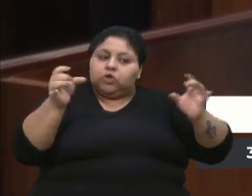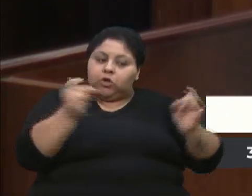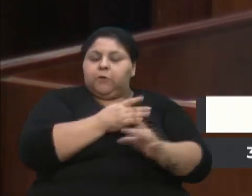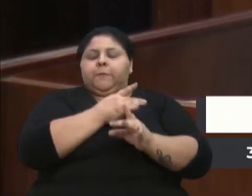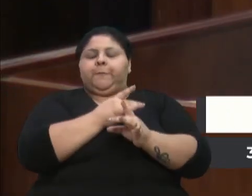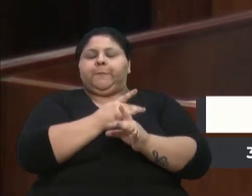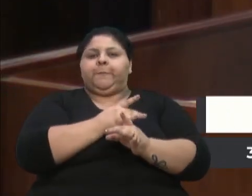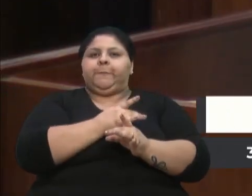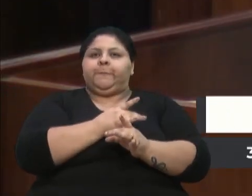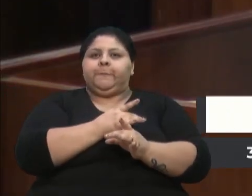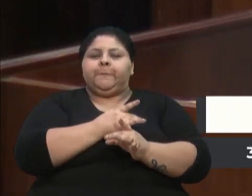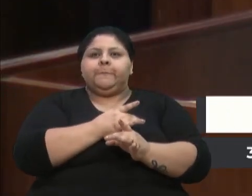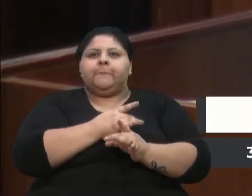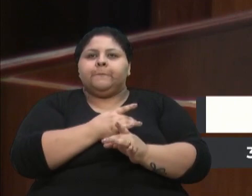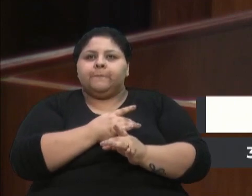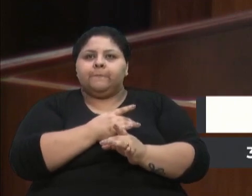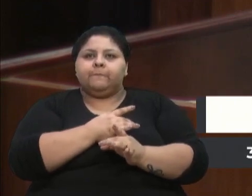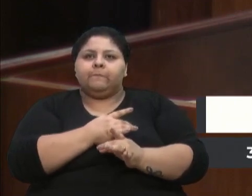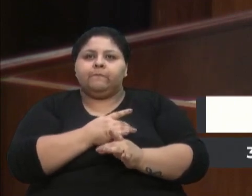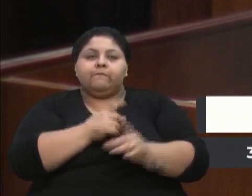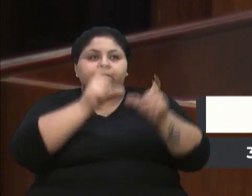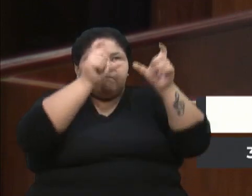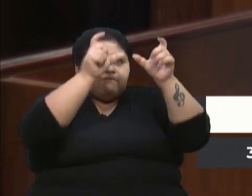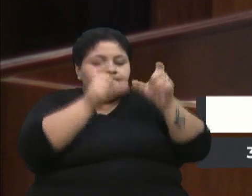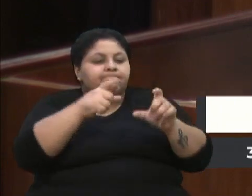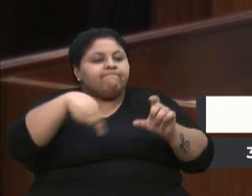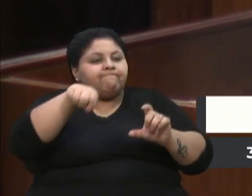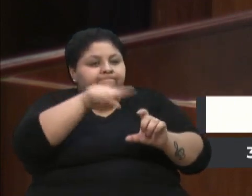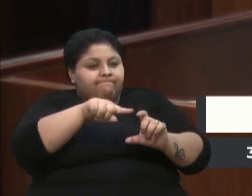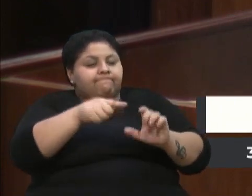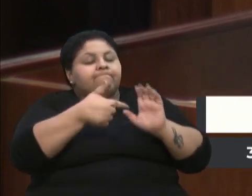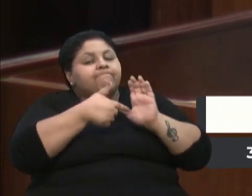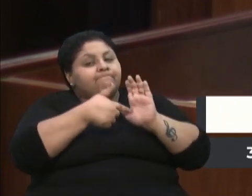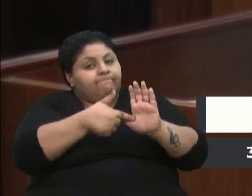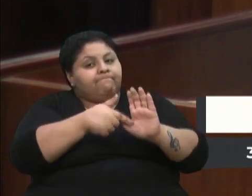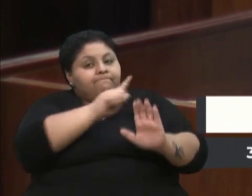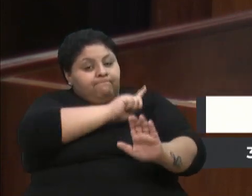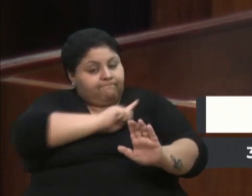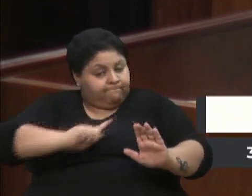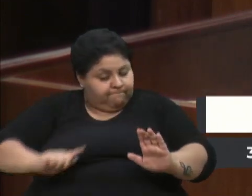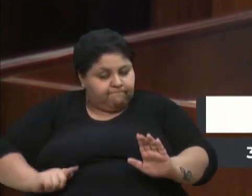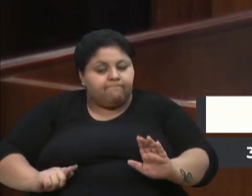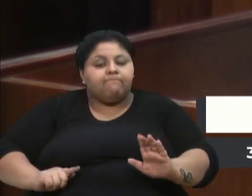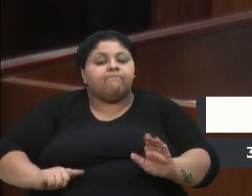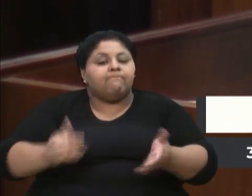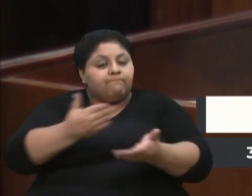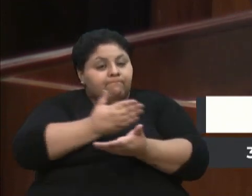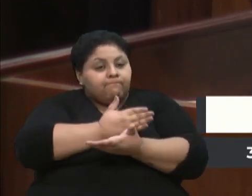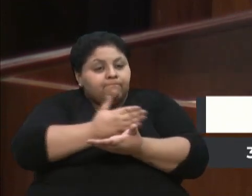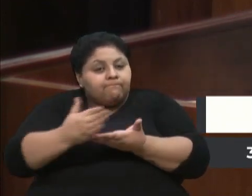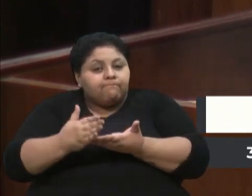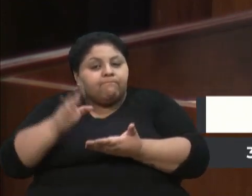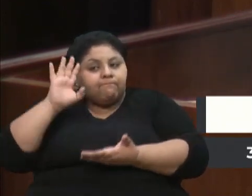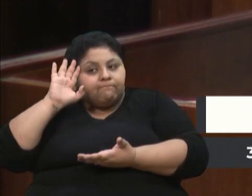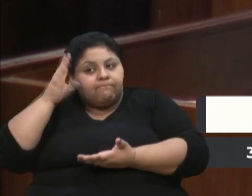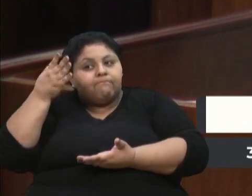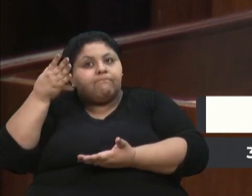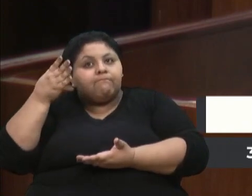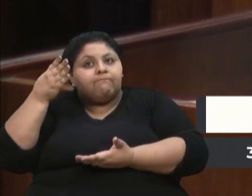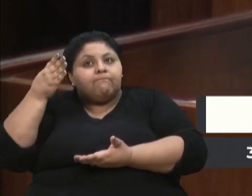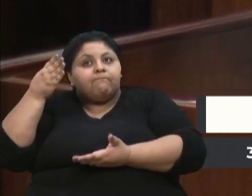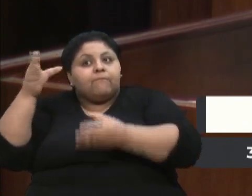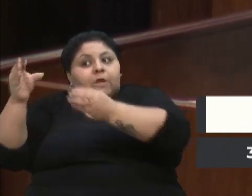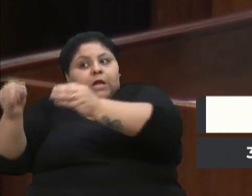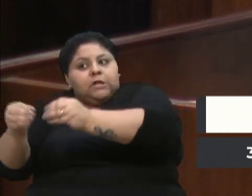é o respeito. Pelo menos a gente aqui tem que frisar, o governador do estado, a partir do momento que houve, ele se deslocou para